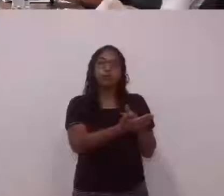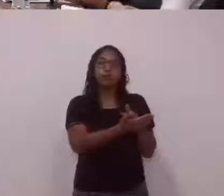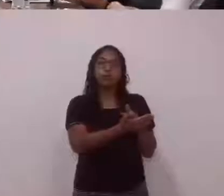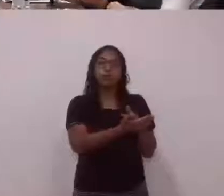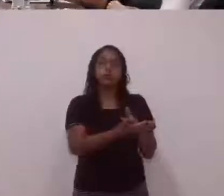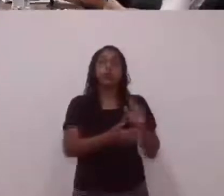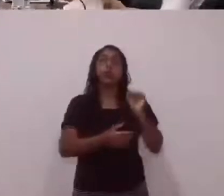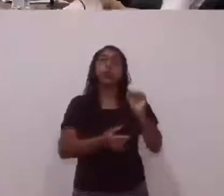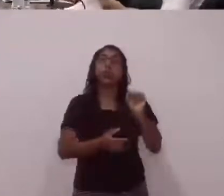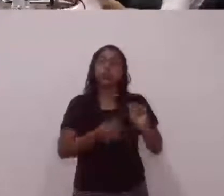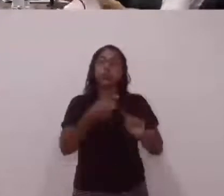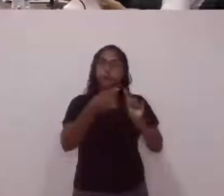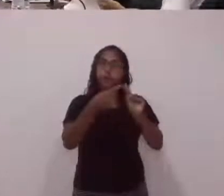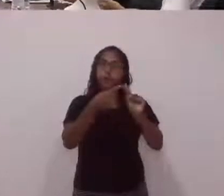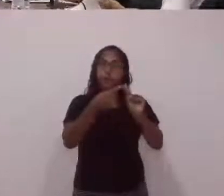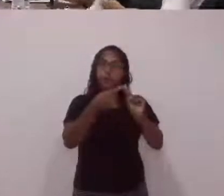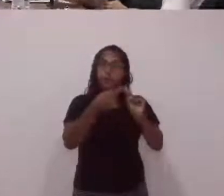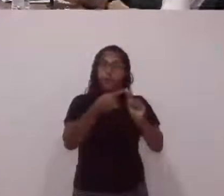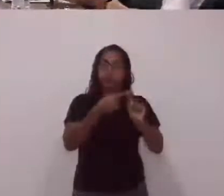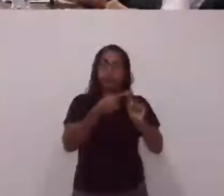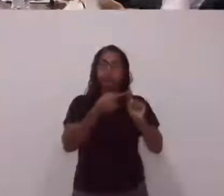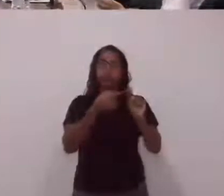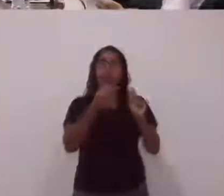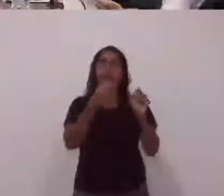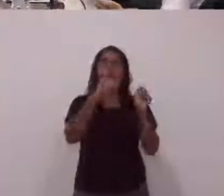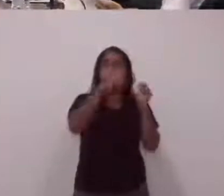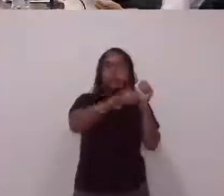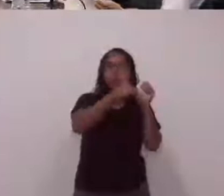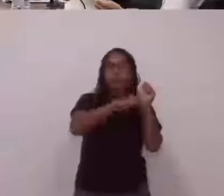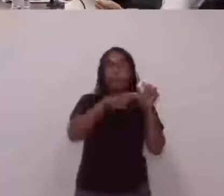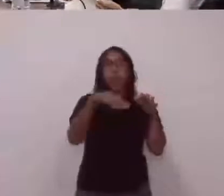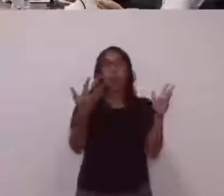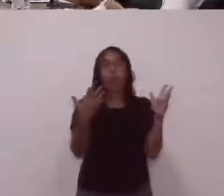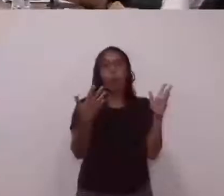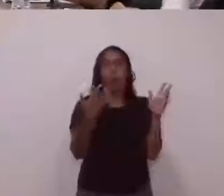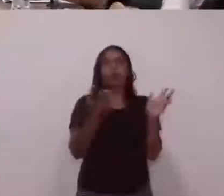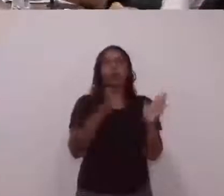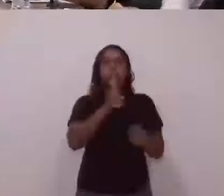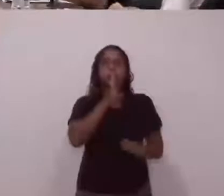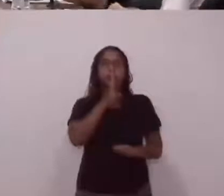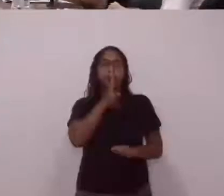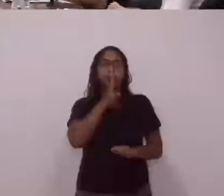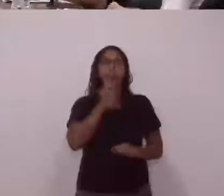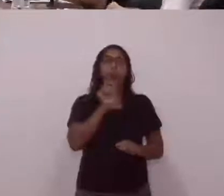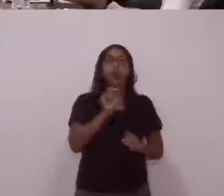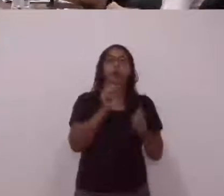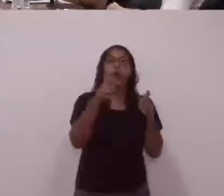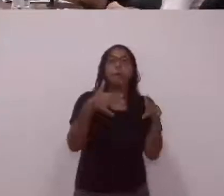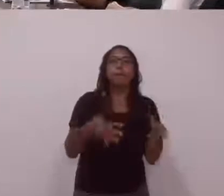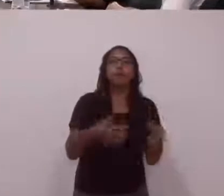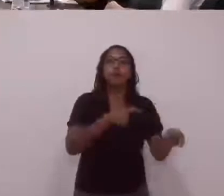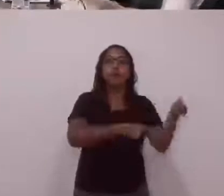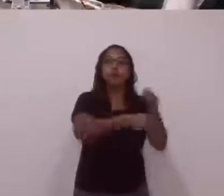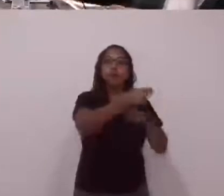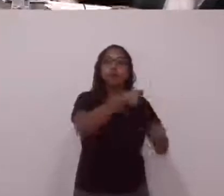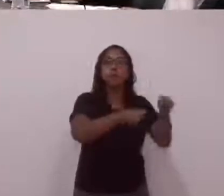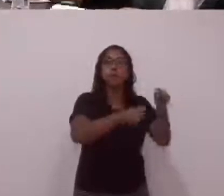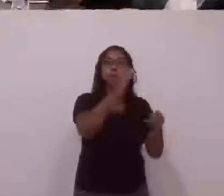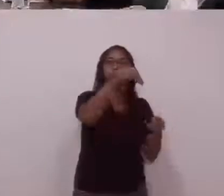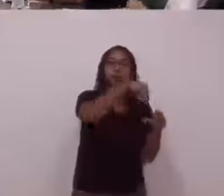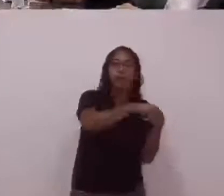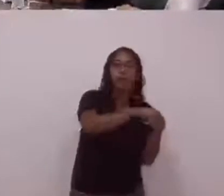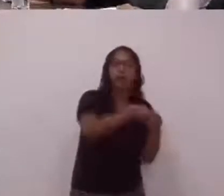Omitir ou negligenciar na defesa de bens, rendas, direitos ou interesses do município sujeito à administração da Prefeitura.